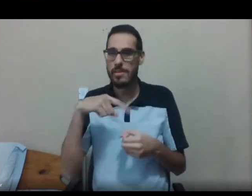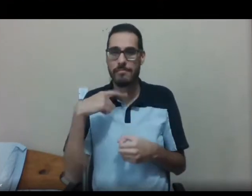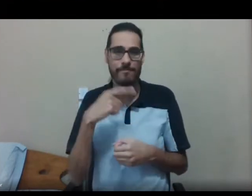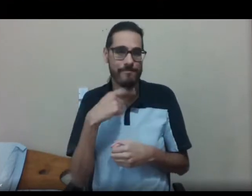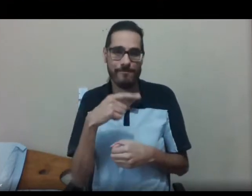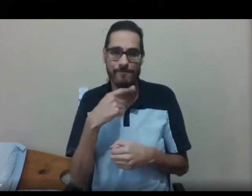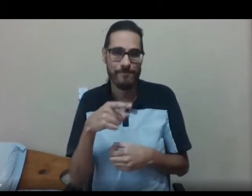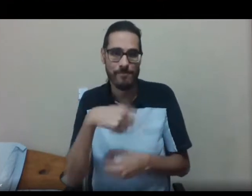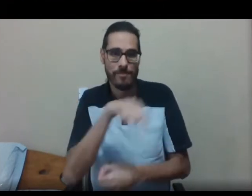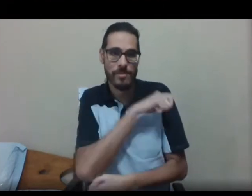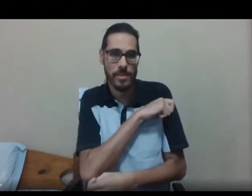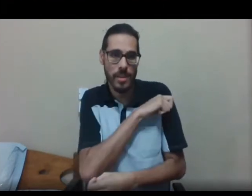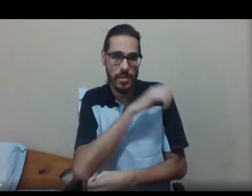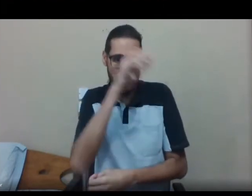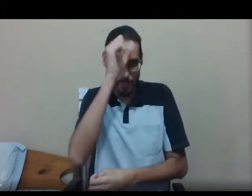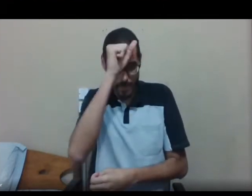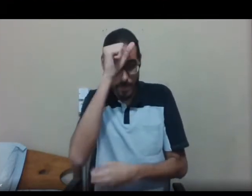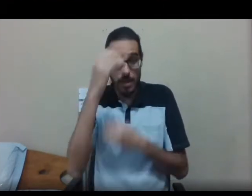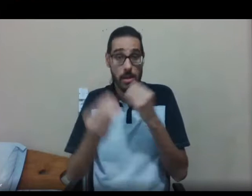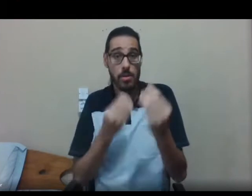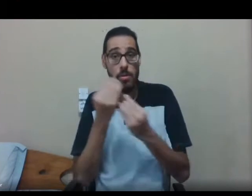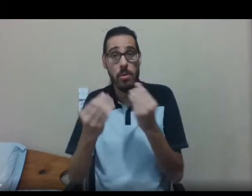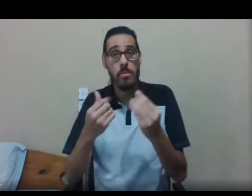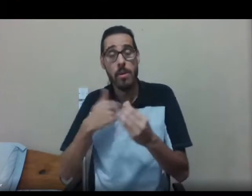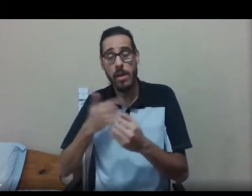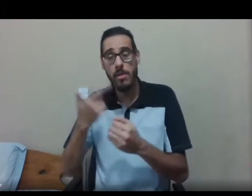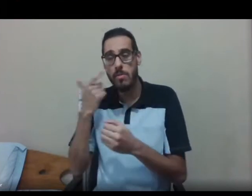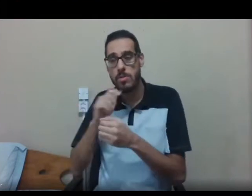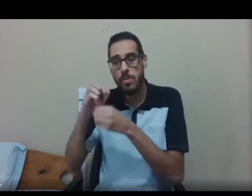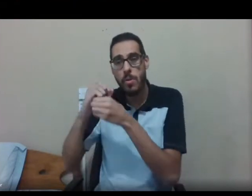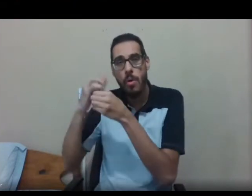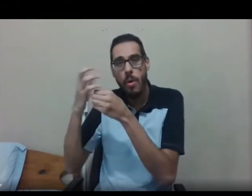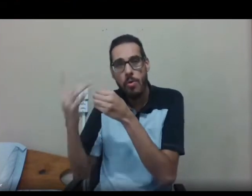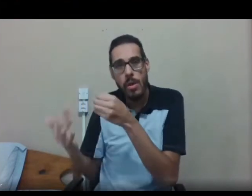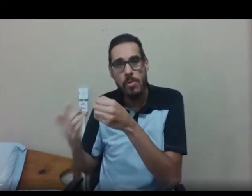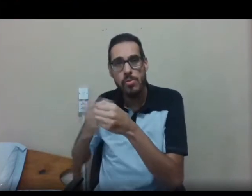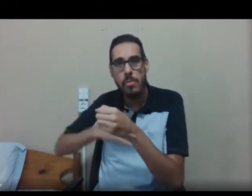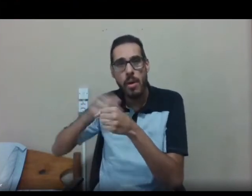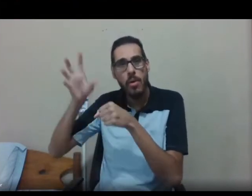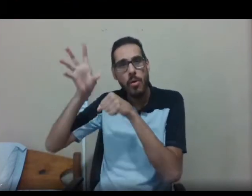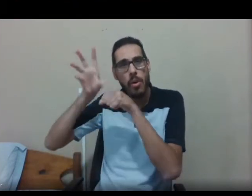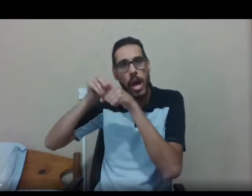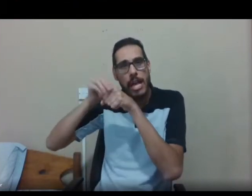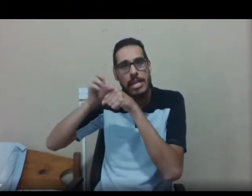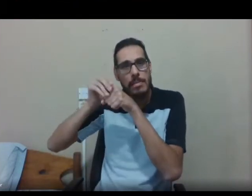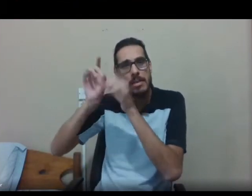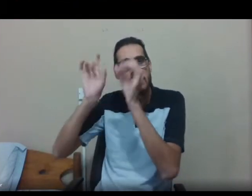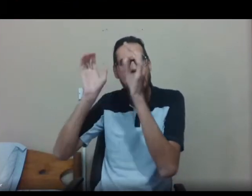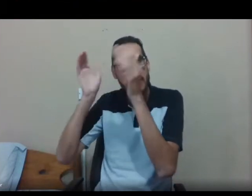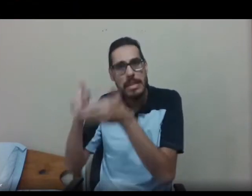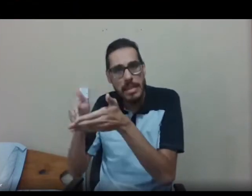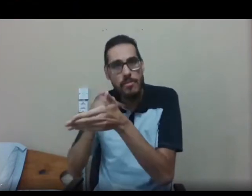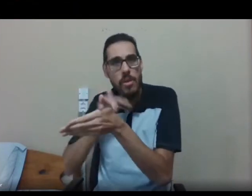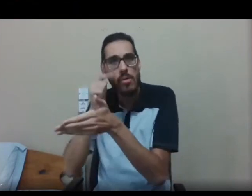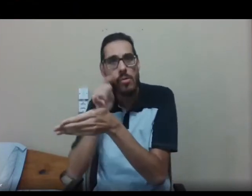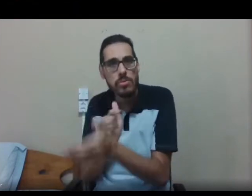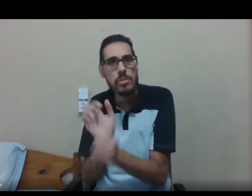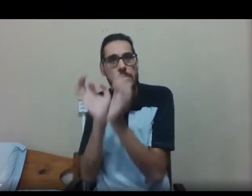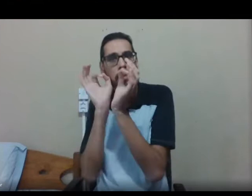também alguns autores têm dito que essa parte da base de conhecimento para o ensino é o conhecimento